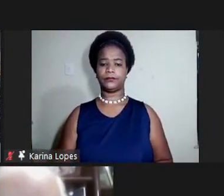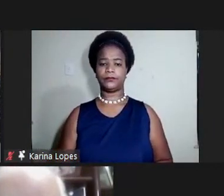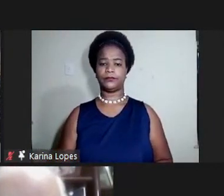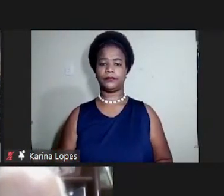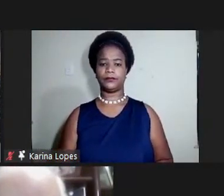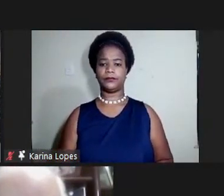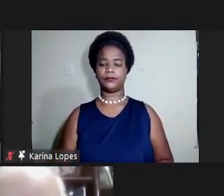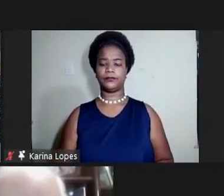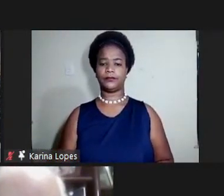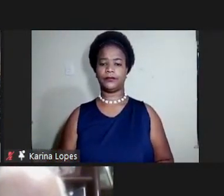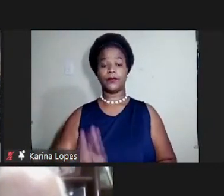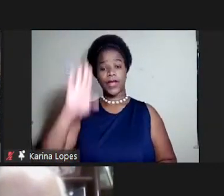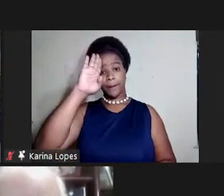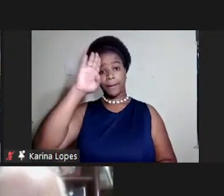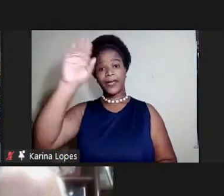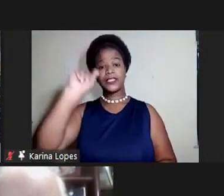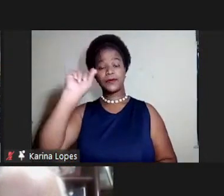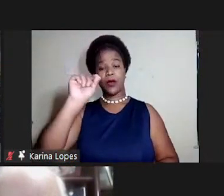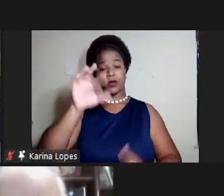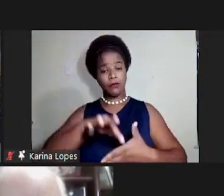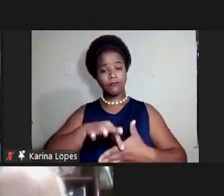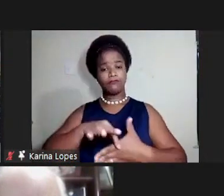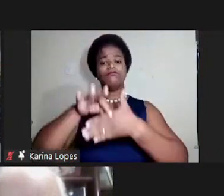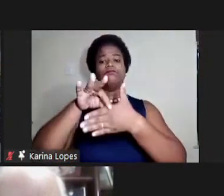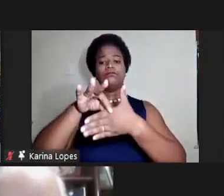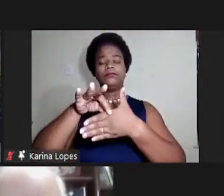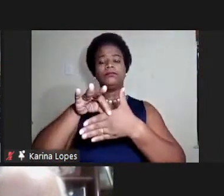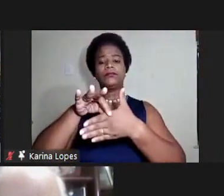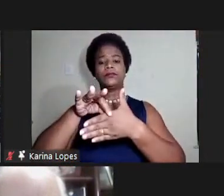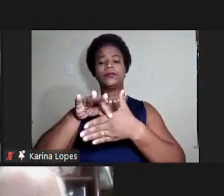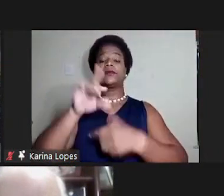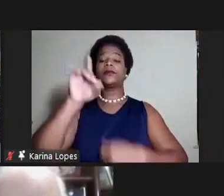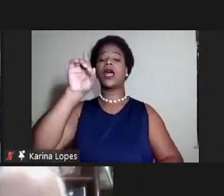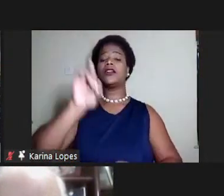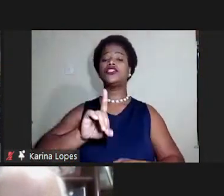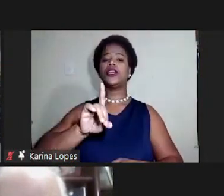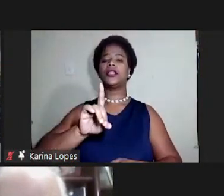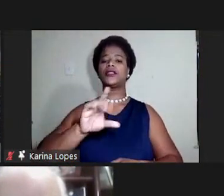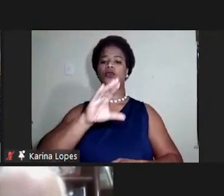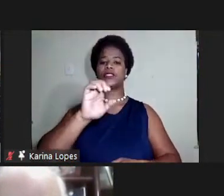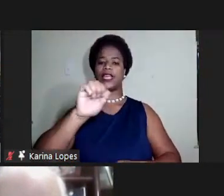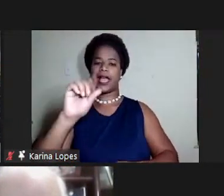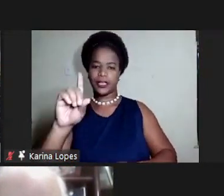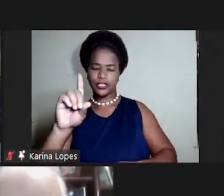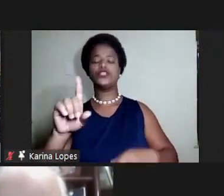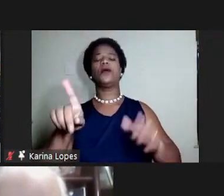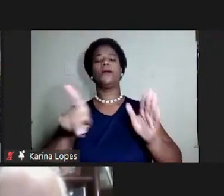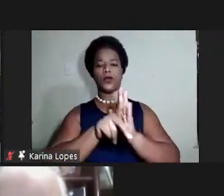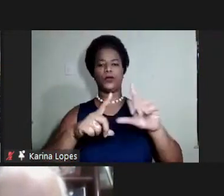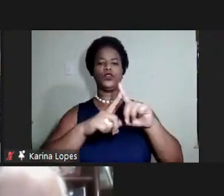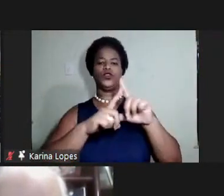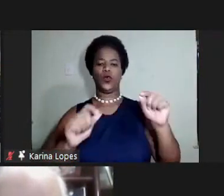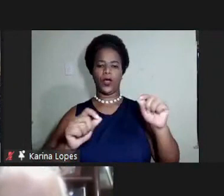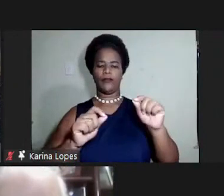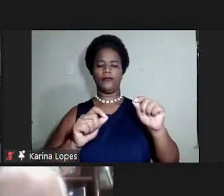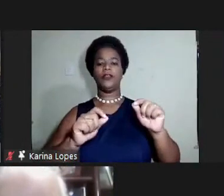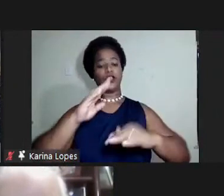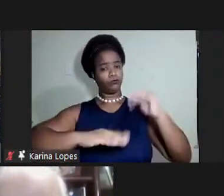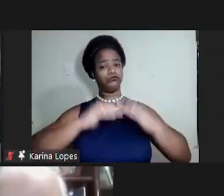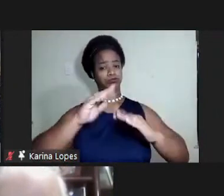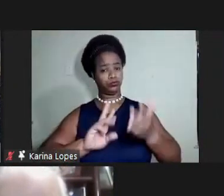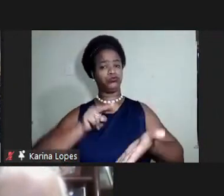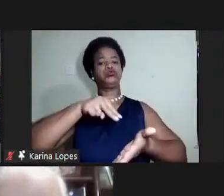sobretudo à frente da direção do SEAD UFJF, cargo ocupado com louvor